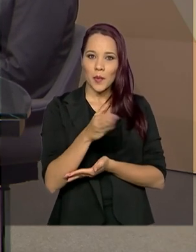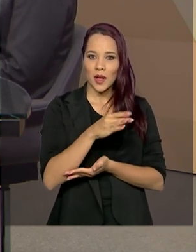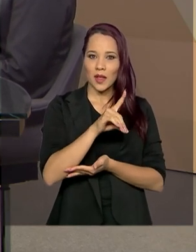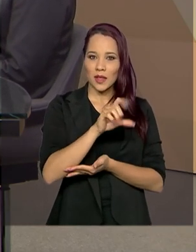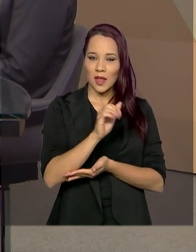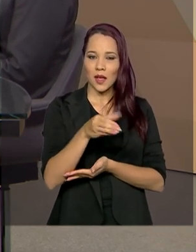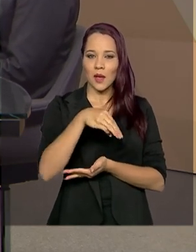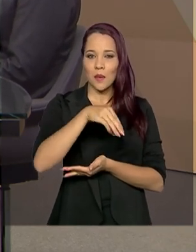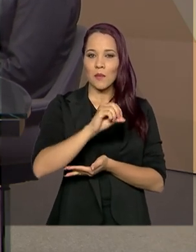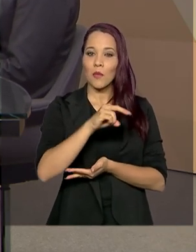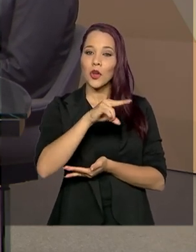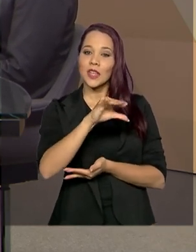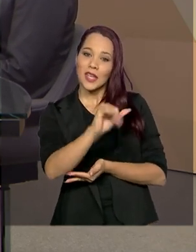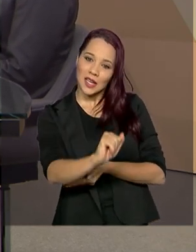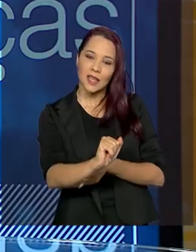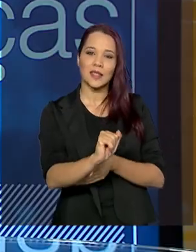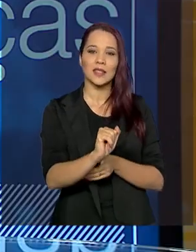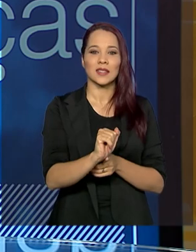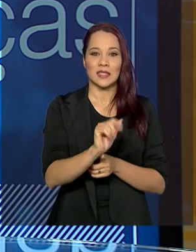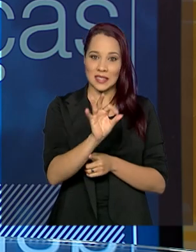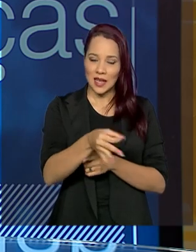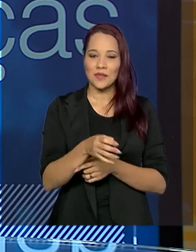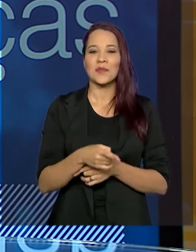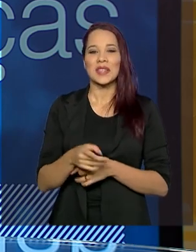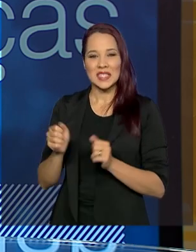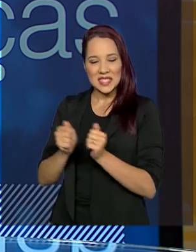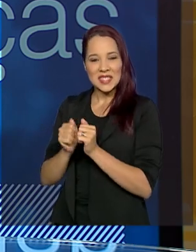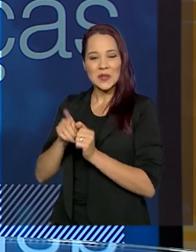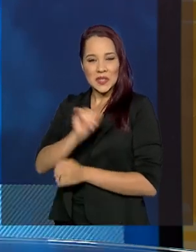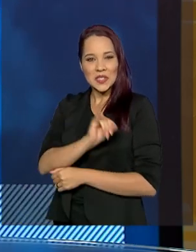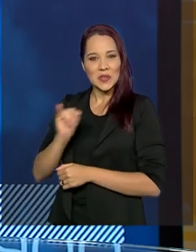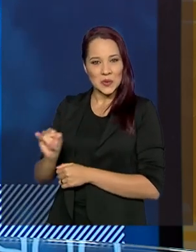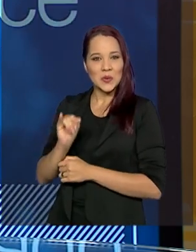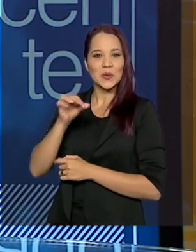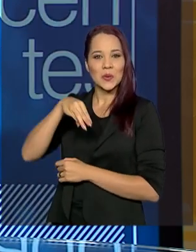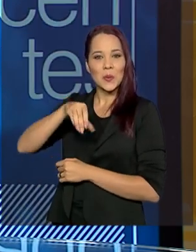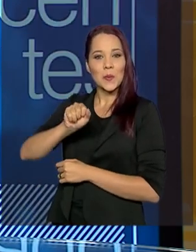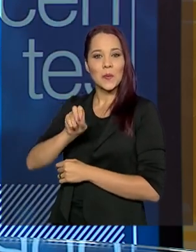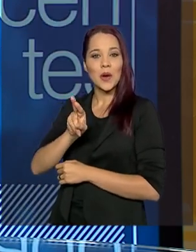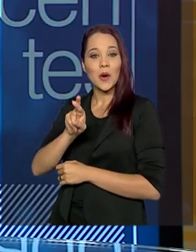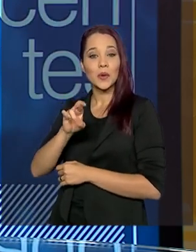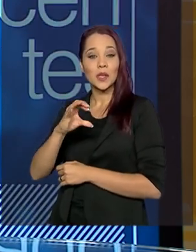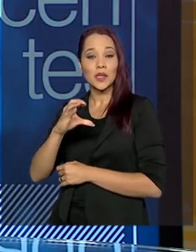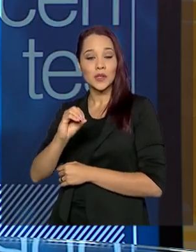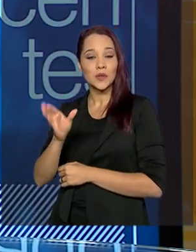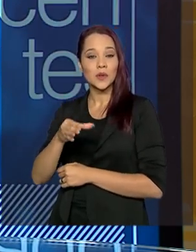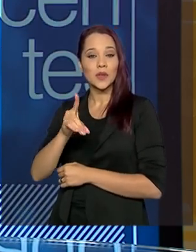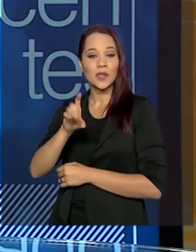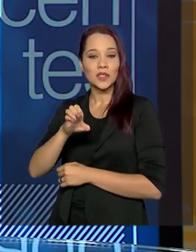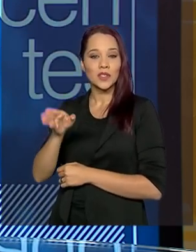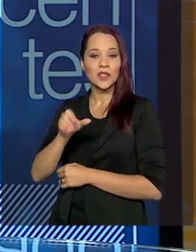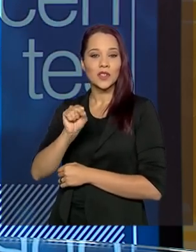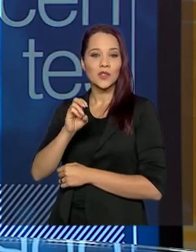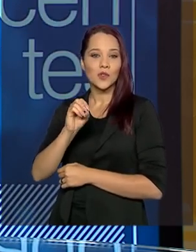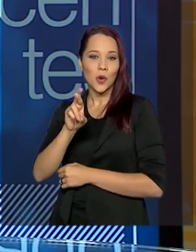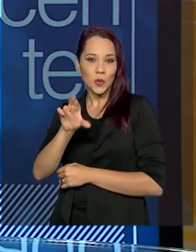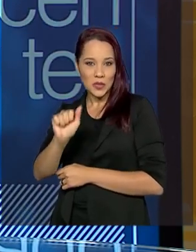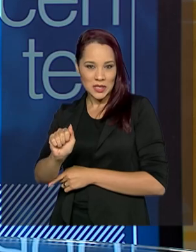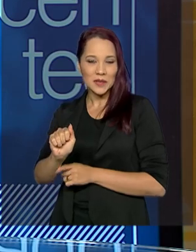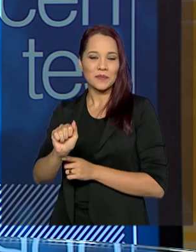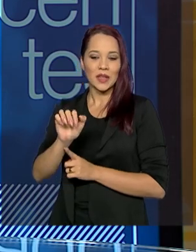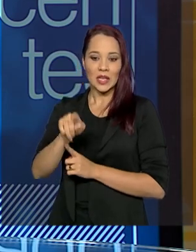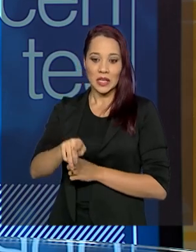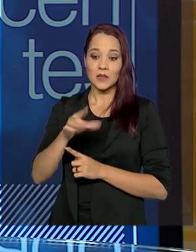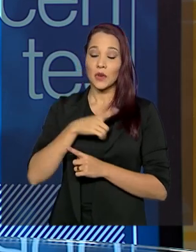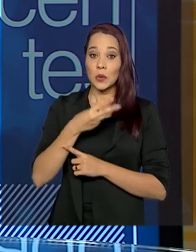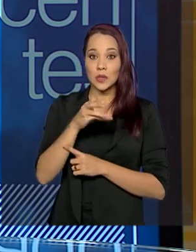também. Também contamos aí com a parceria do Instituto Maurício de Souza, né? É um Gibi do ECA, 30 anos do ECA, que foi